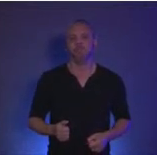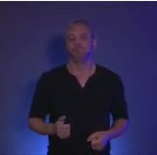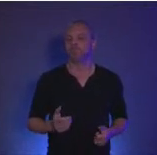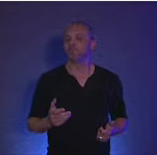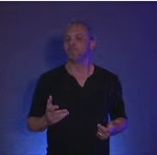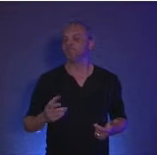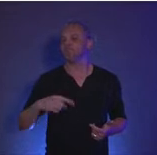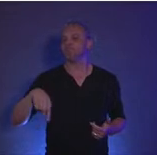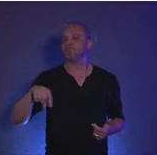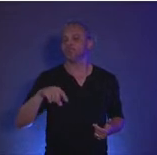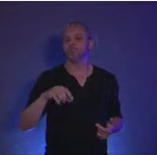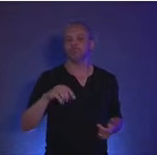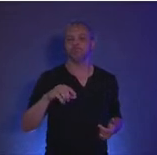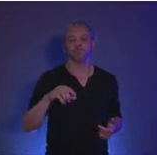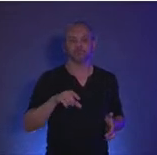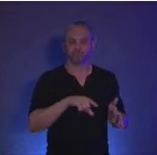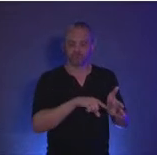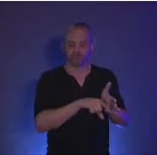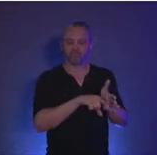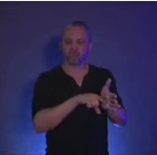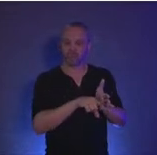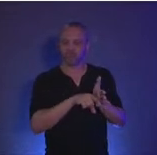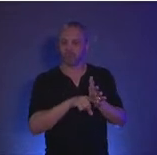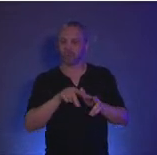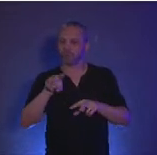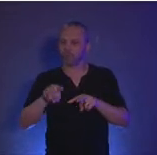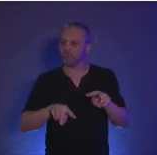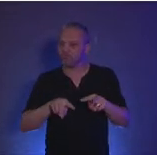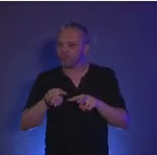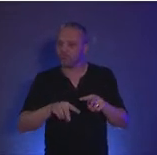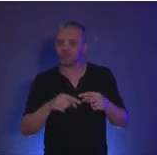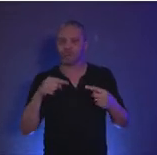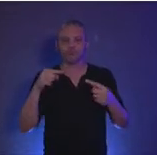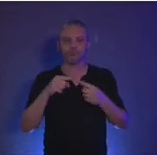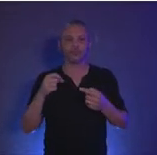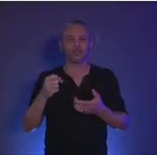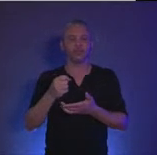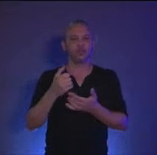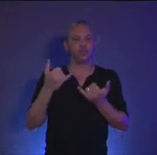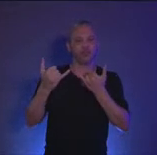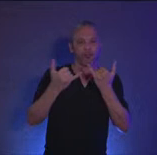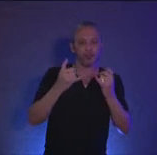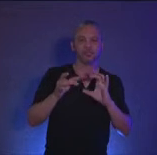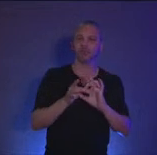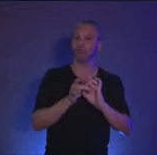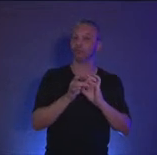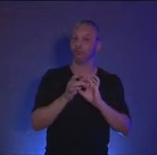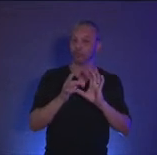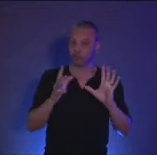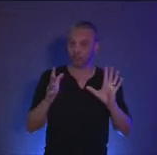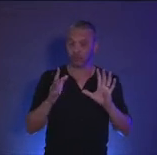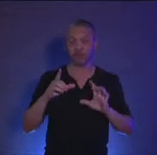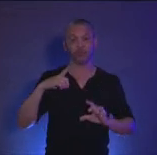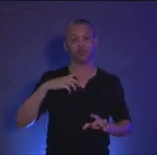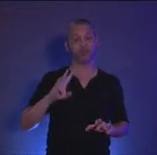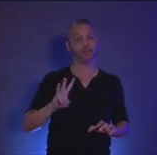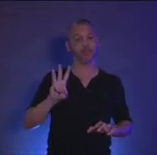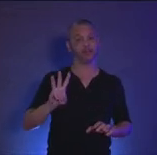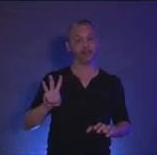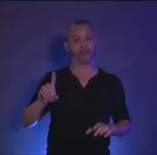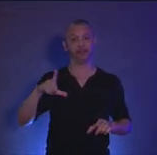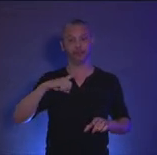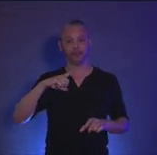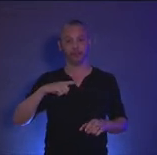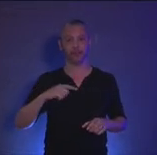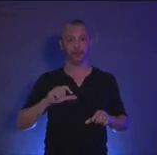a gente trabalhou a transparência nele, essas bases estão disponíveis, né, dentro do nosso GitHub, e até quem acessar a